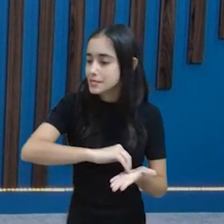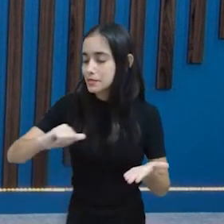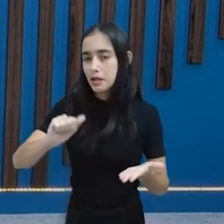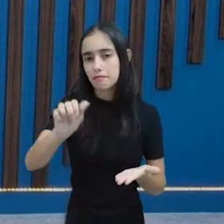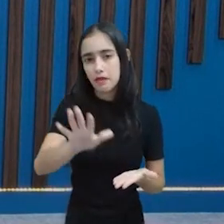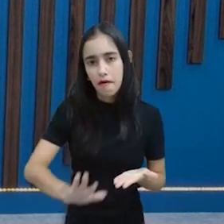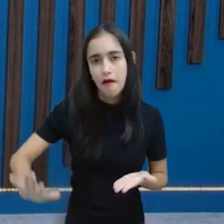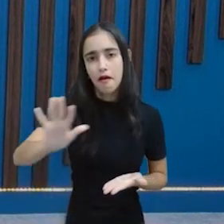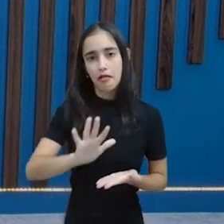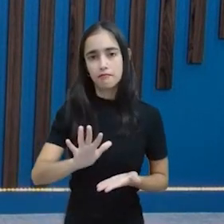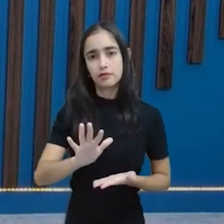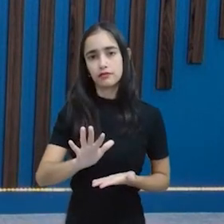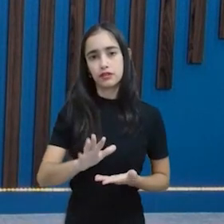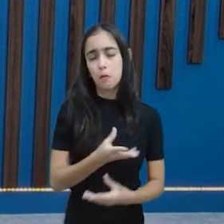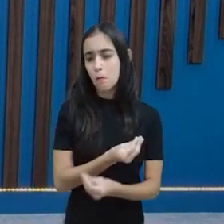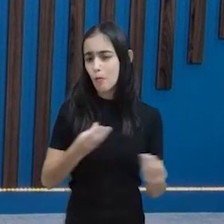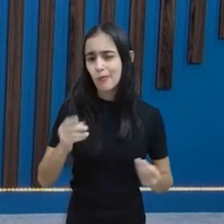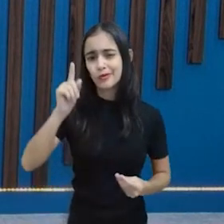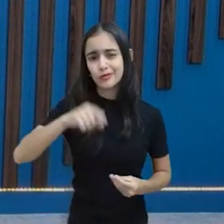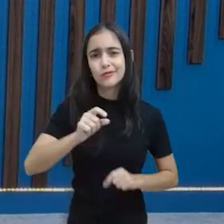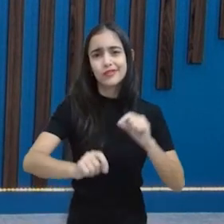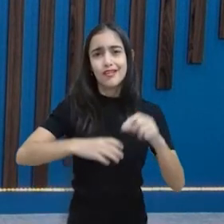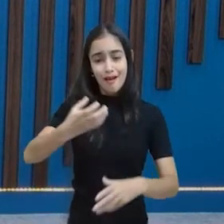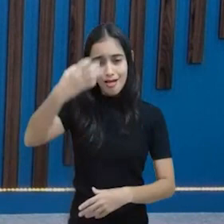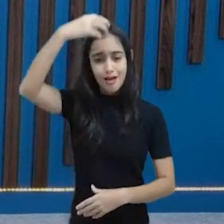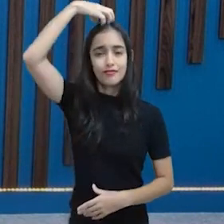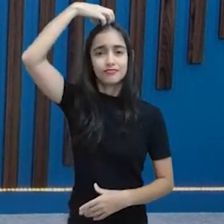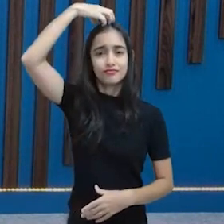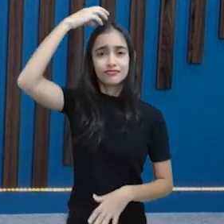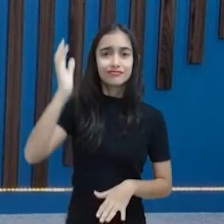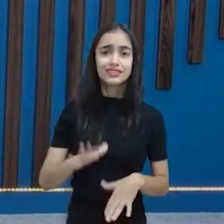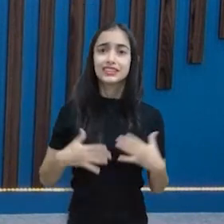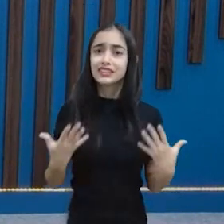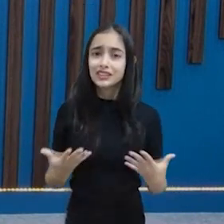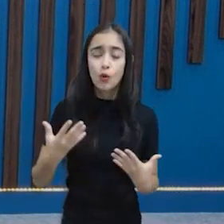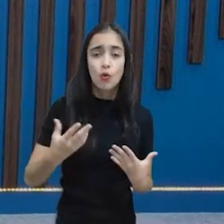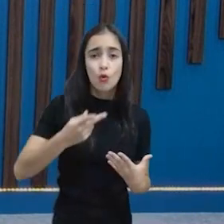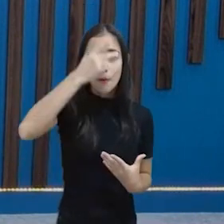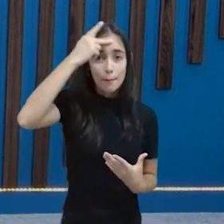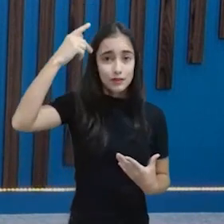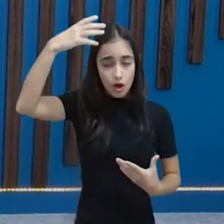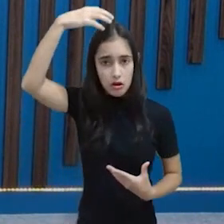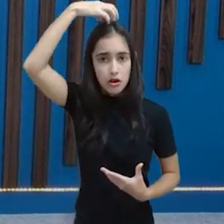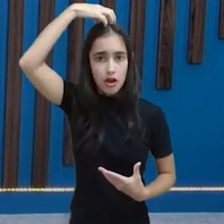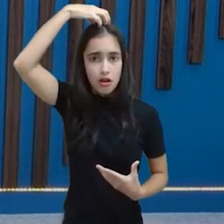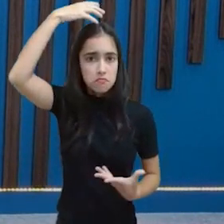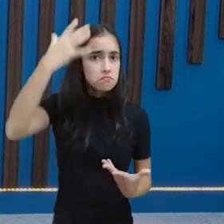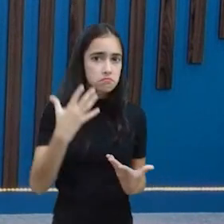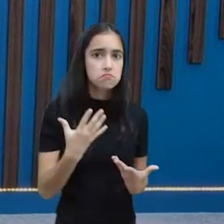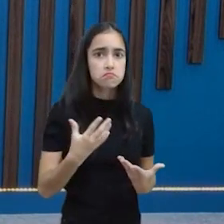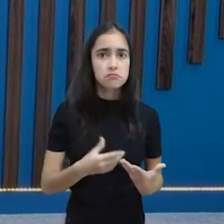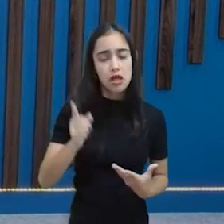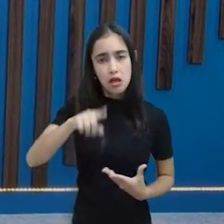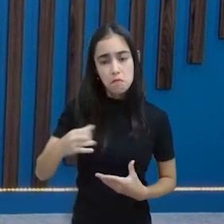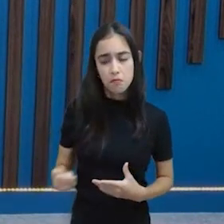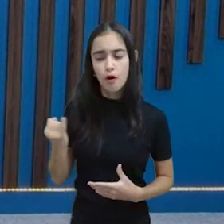África, muitos deles eram de reinos, né? Sim. Então, reis, rainhas, princesas. Então, é importante